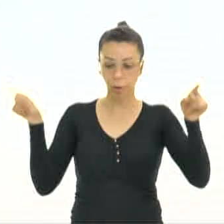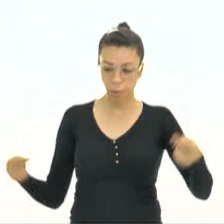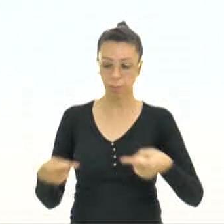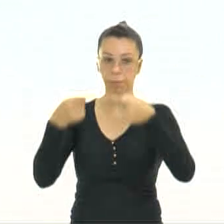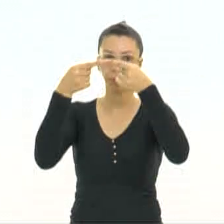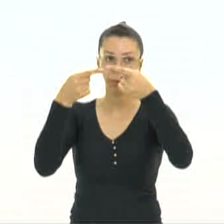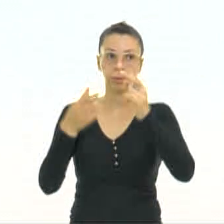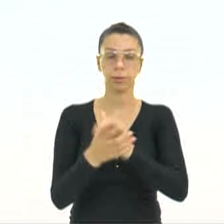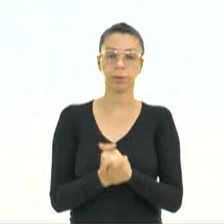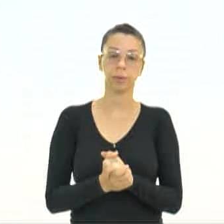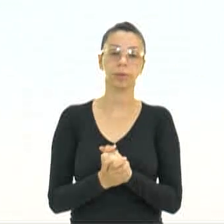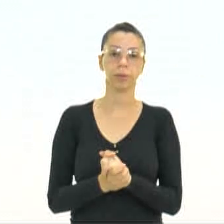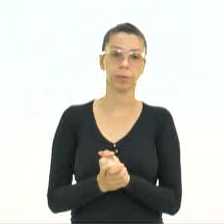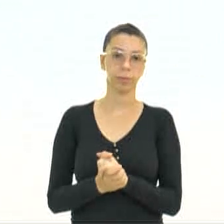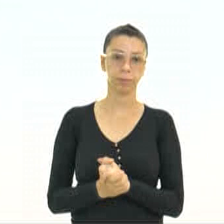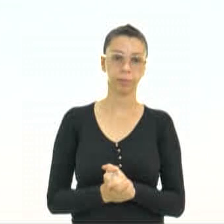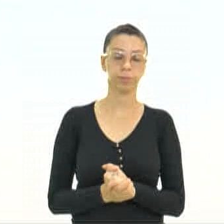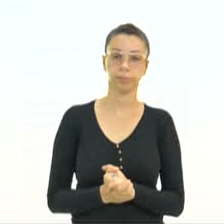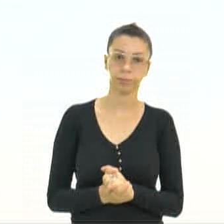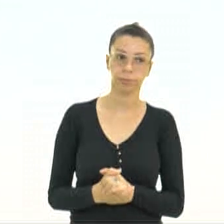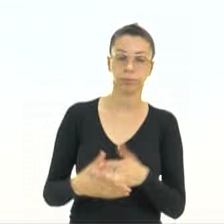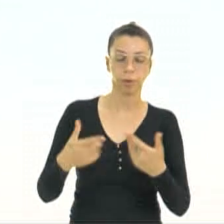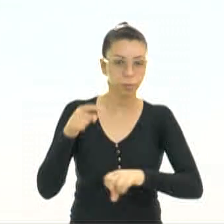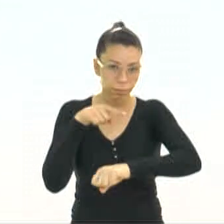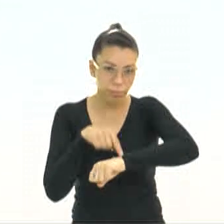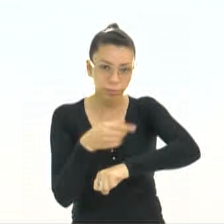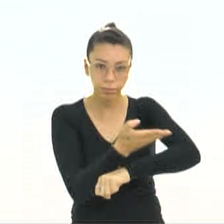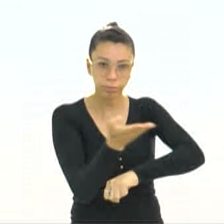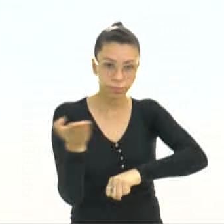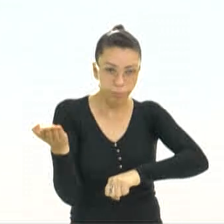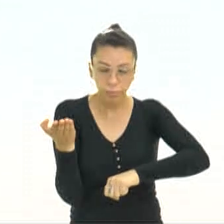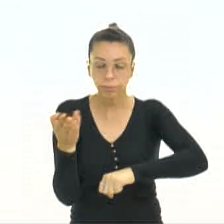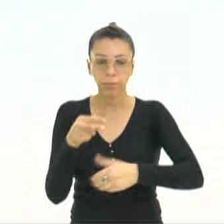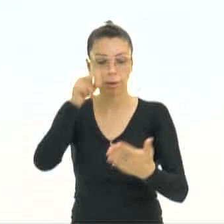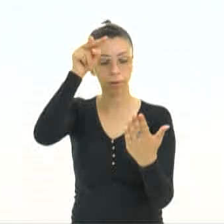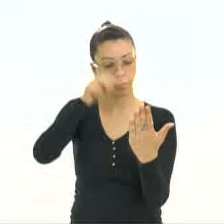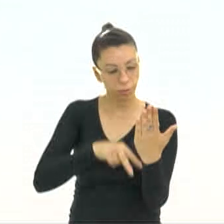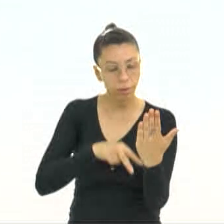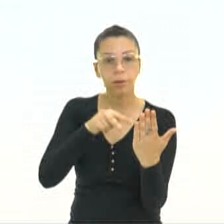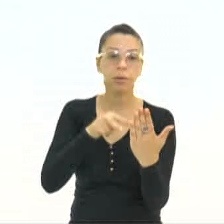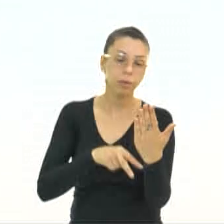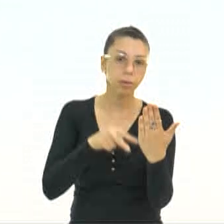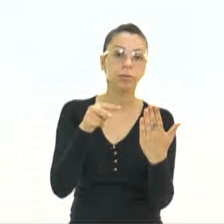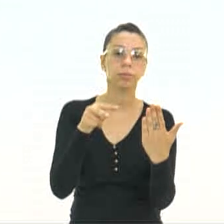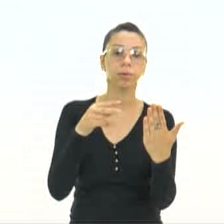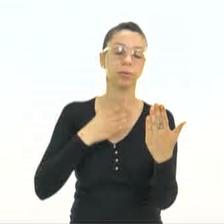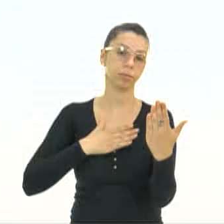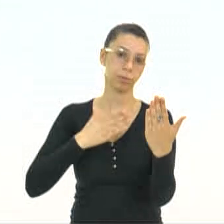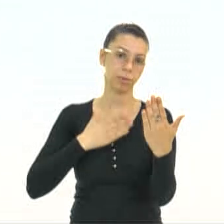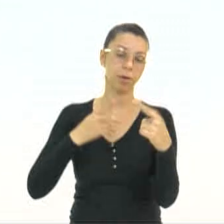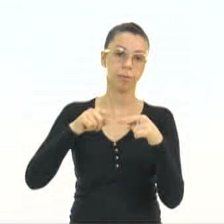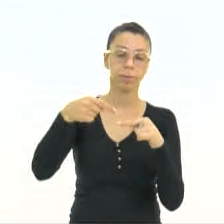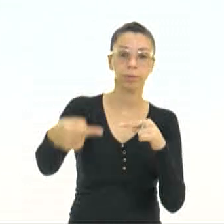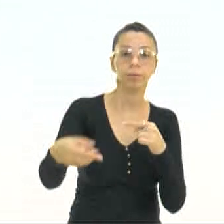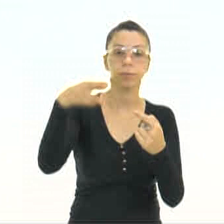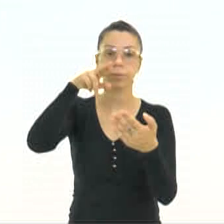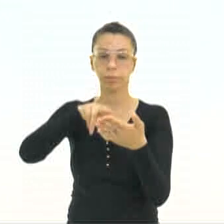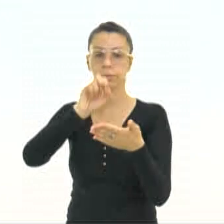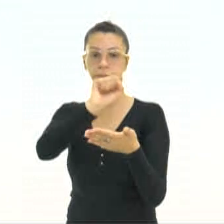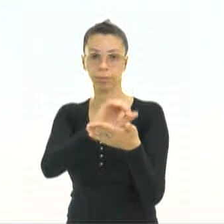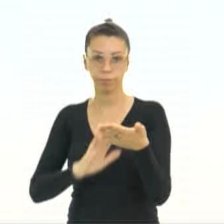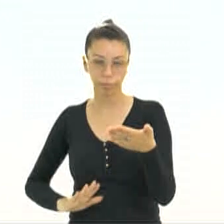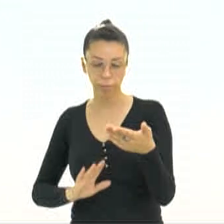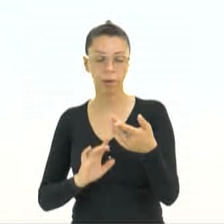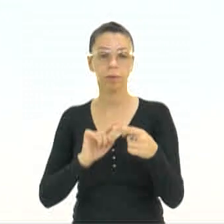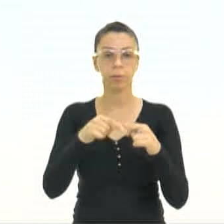impensável. As outras estão bem de boa. Então eu vou dar um tempinho para vocês poderem lerem com calma, para que vocês possam ler com calma e fazer a atividade.